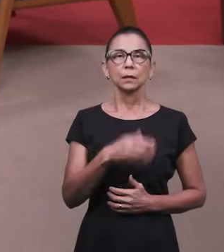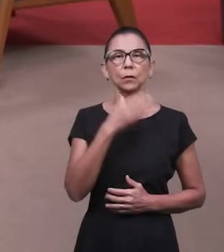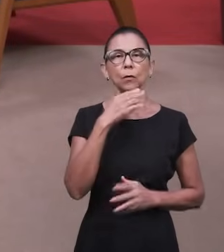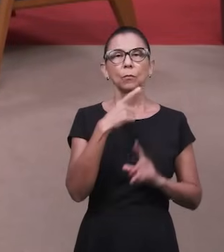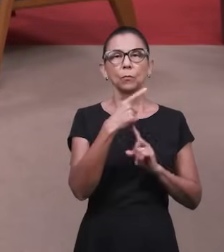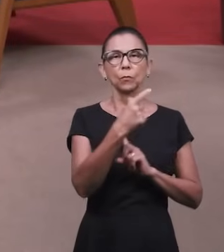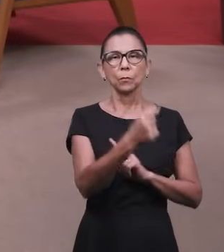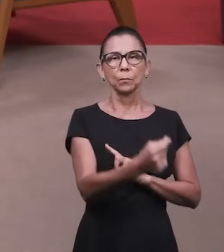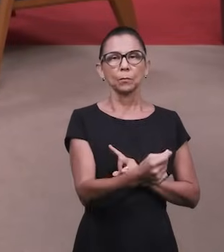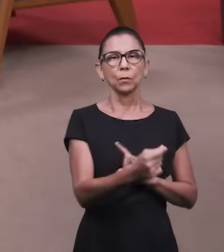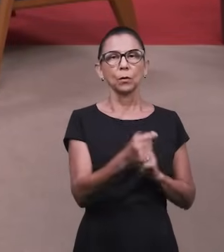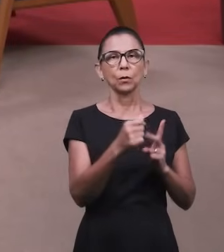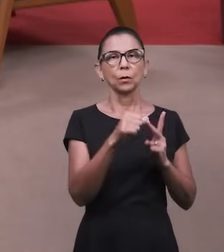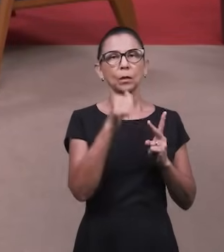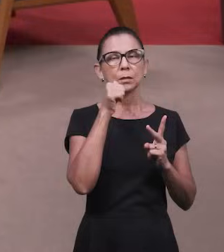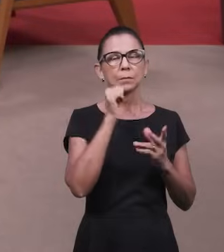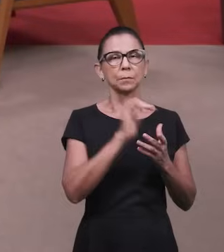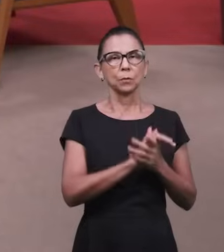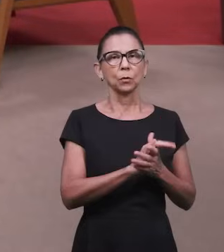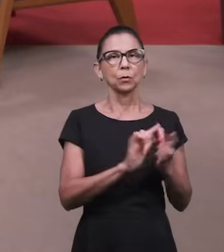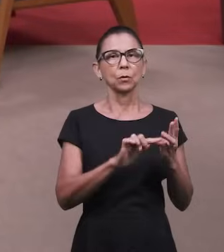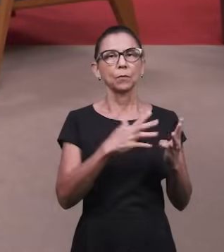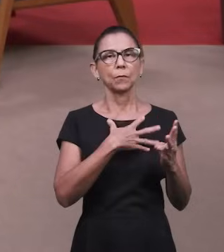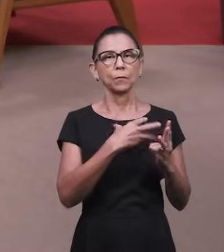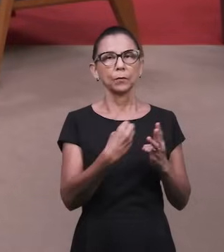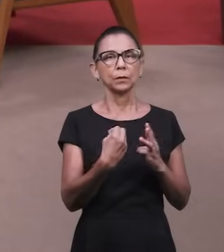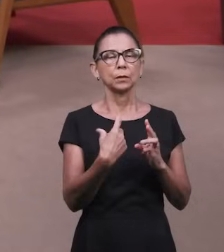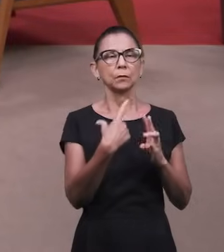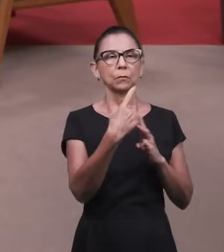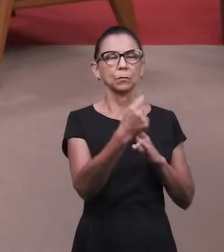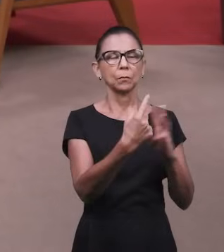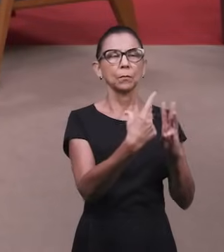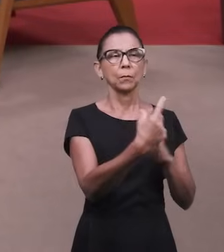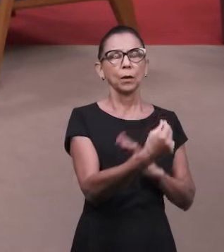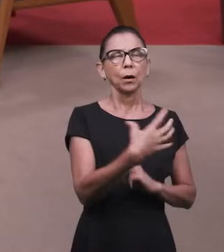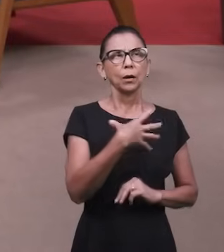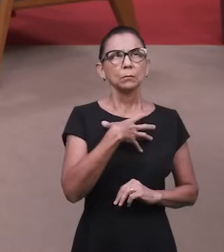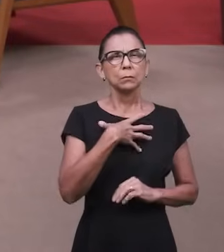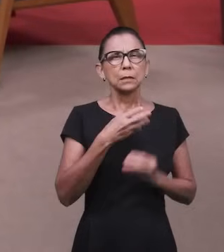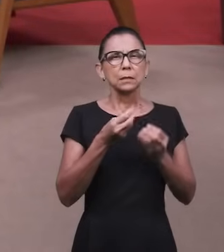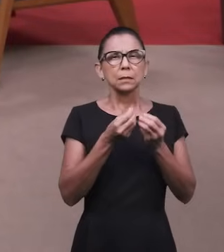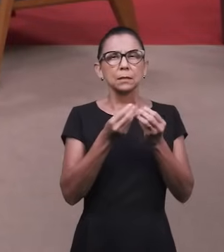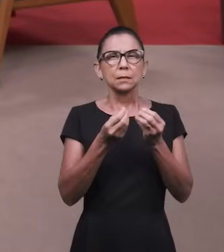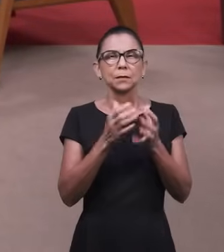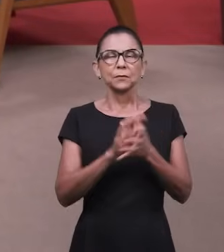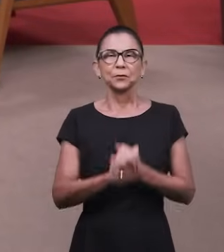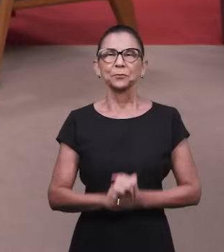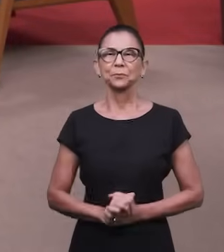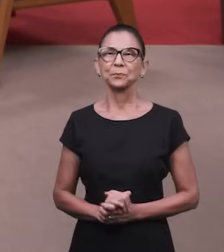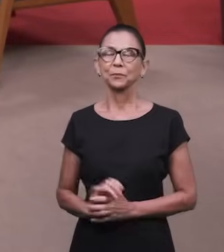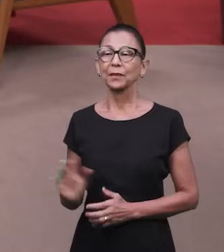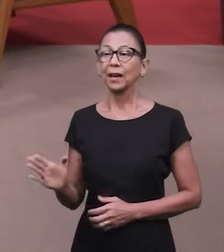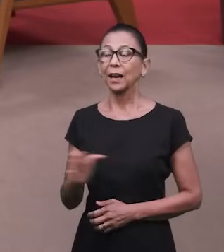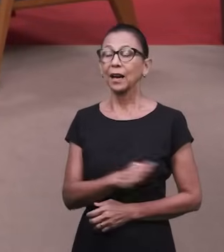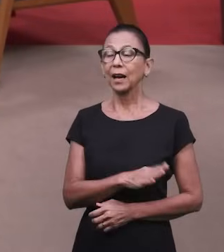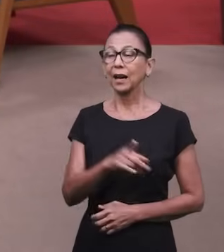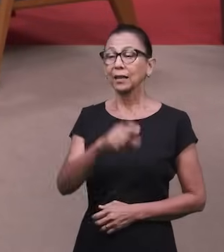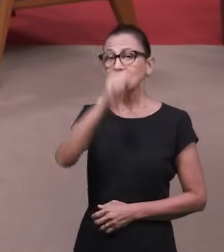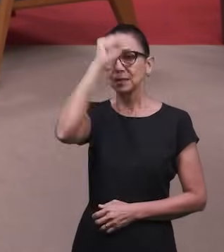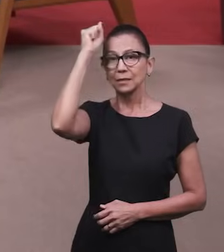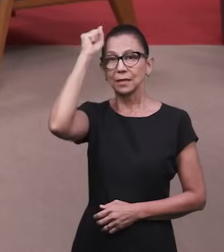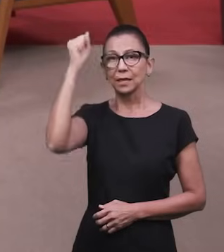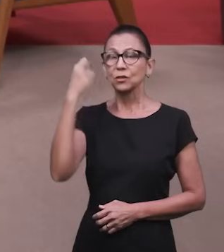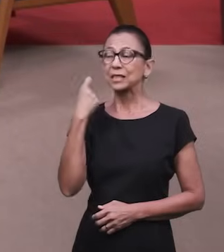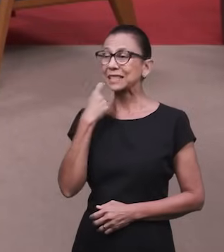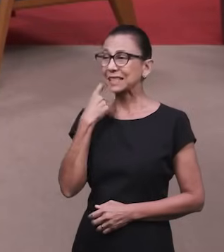né, agradeceu, né. E eu tive um batismo, Sérgio, na sexta-feira. O encontro foi no